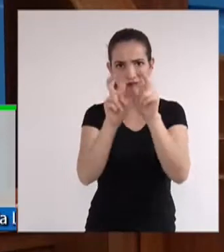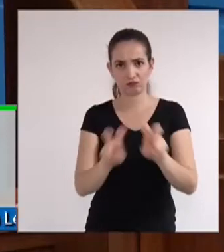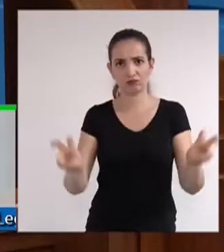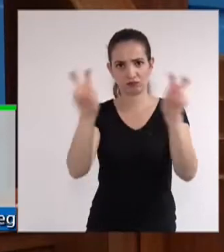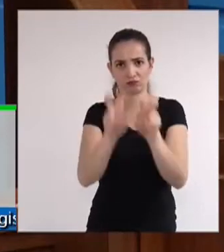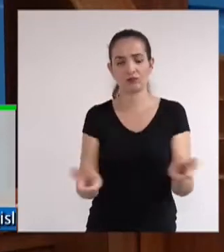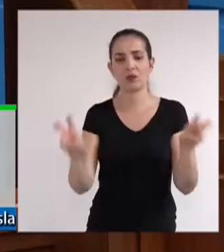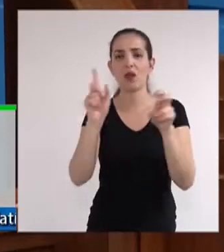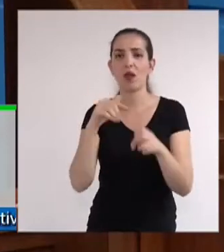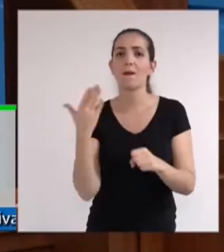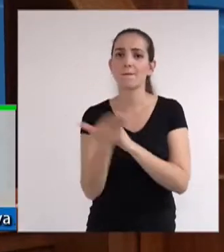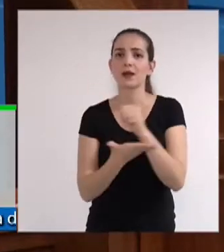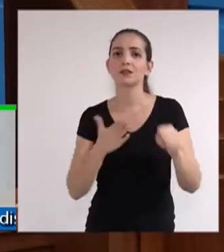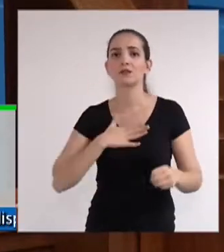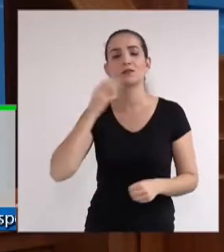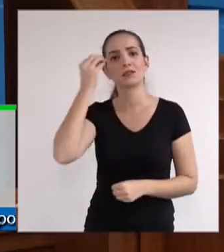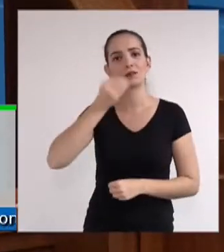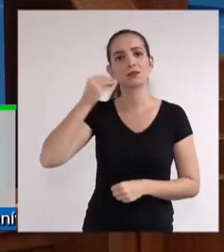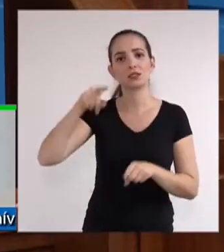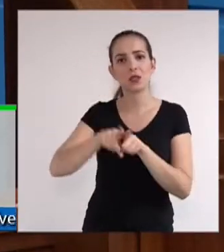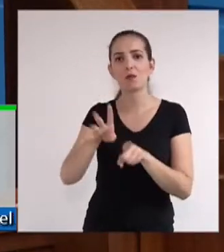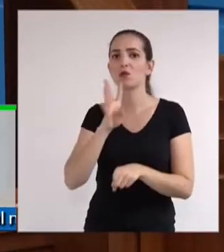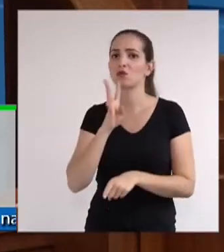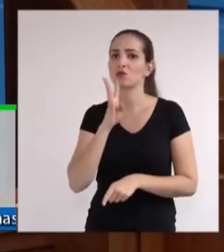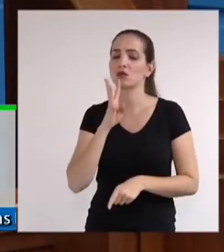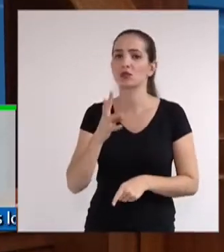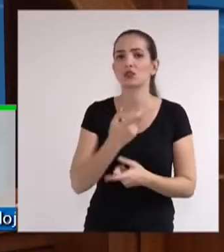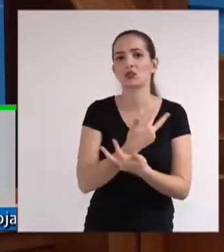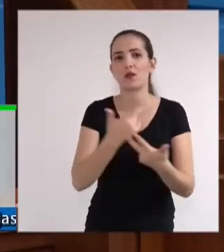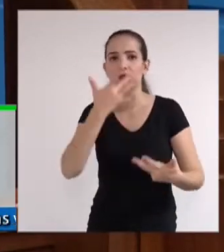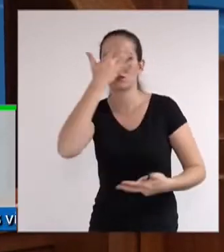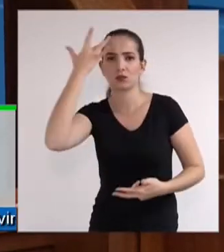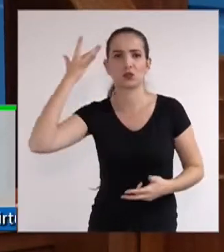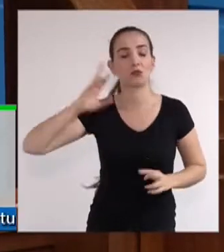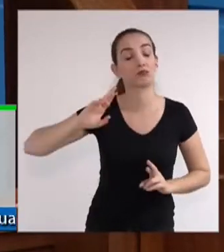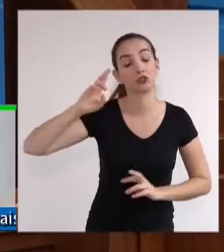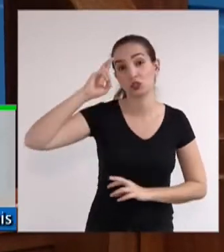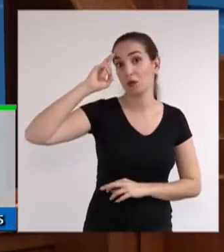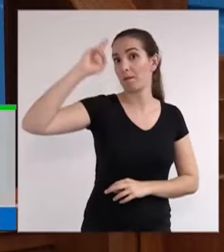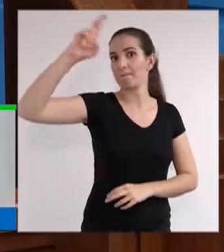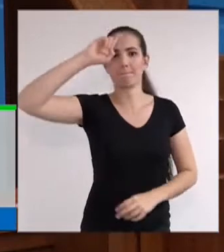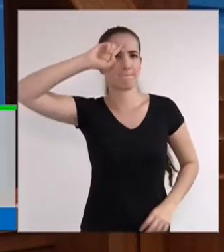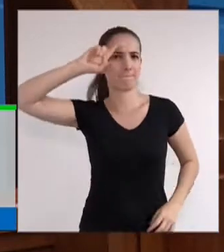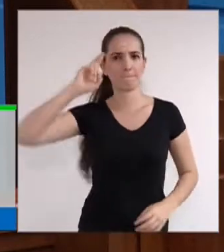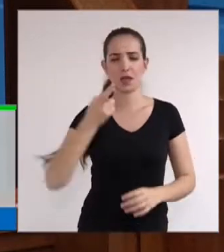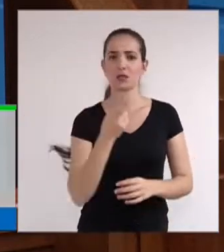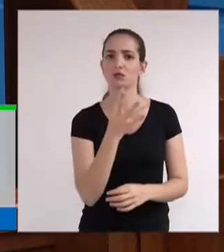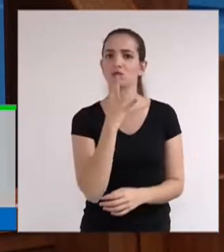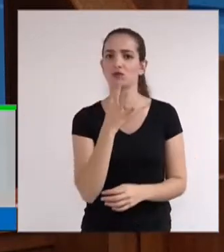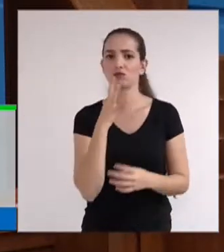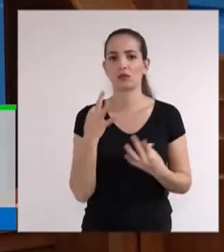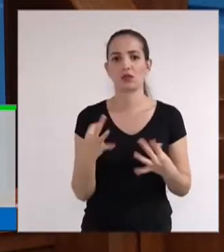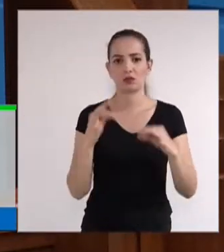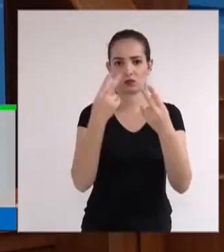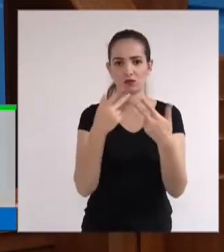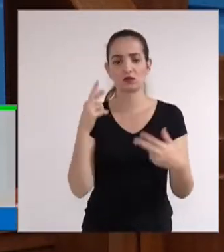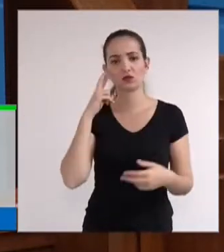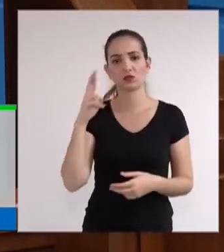embasada na experiência e no conhecimento de mestres da tecnologia de informação. Professor Amilcar